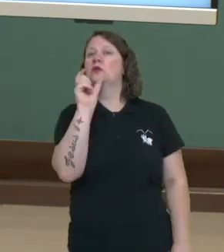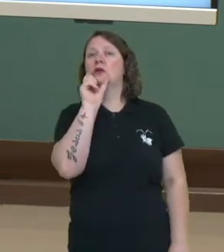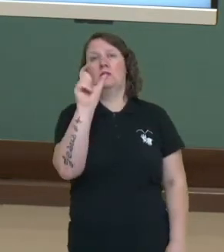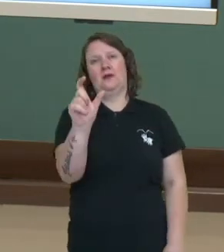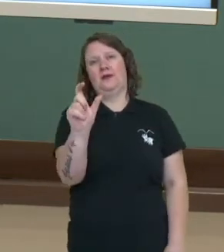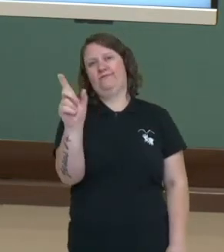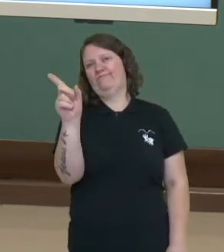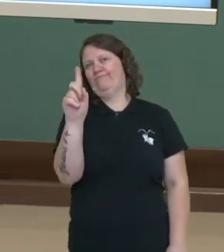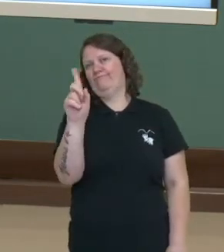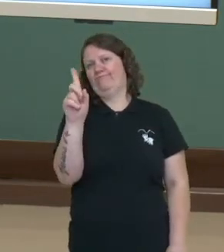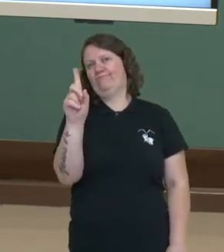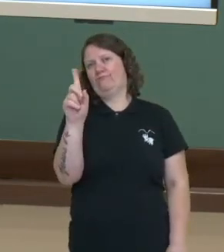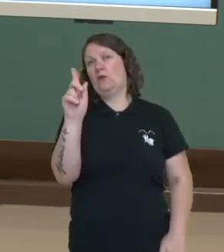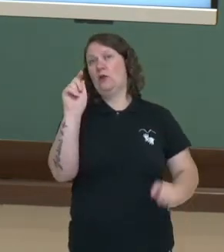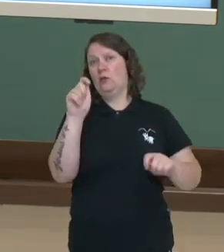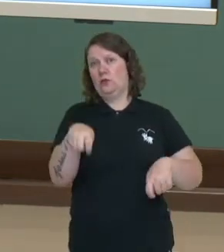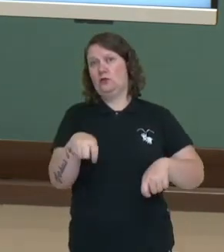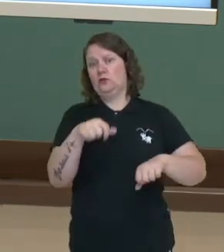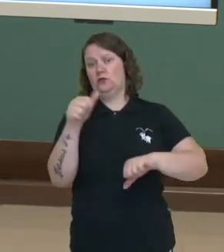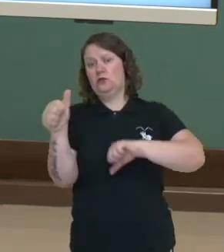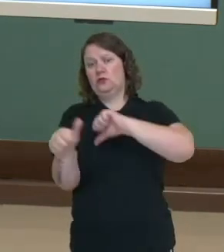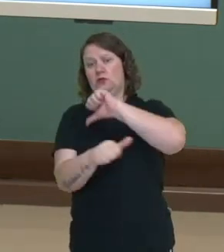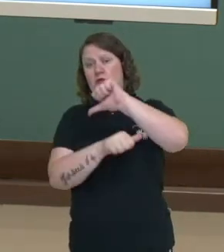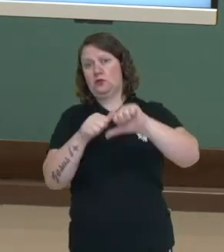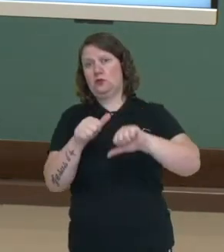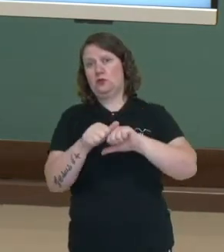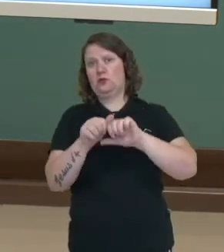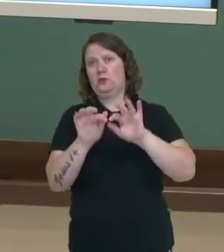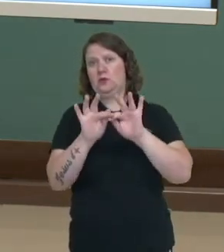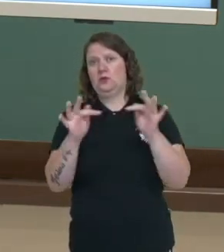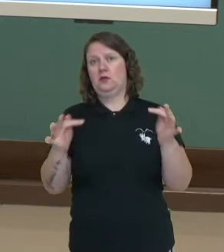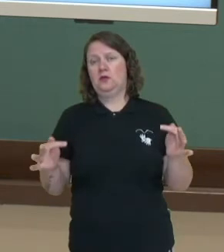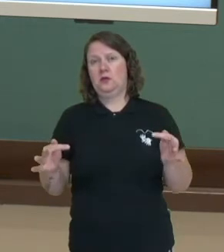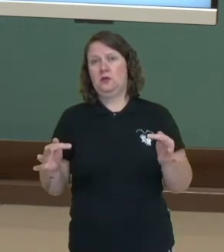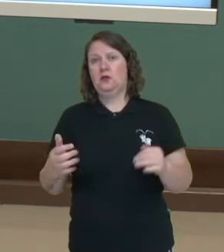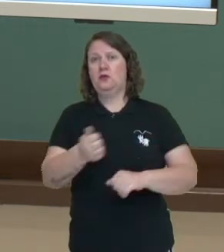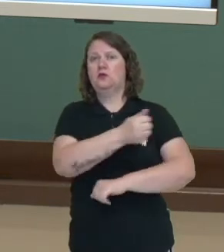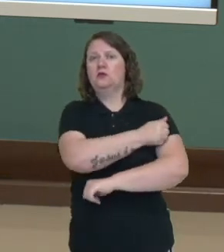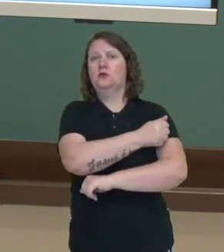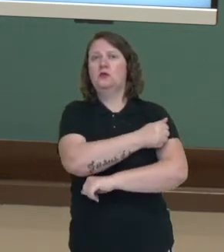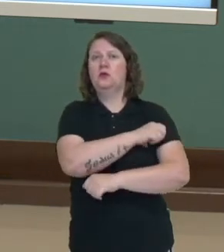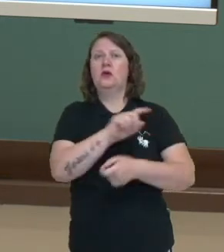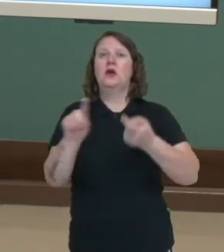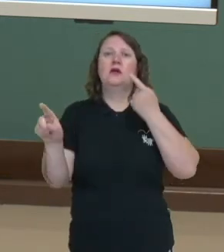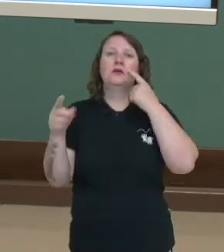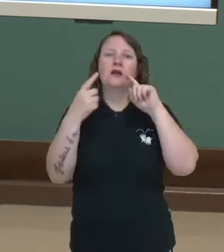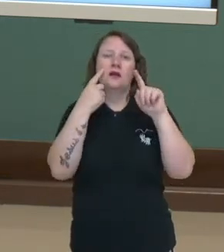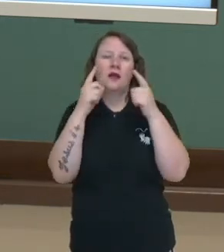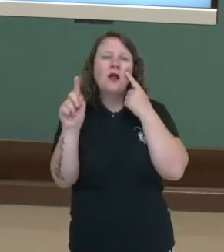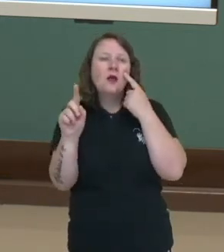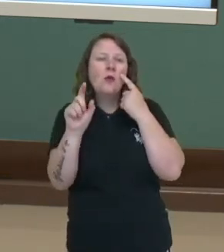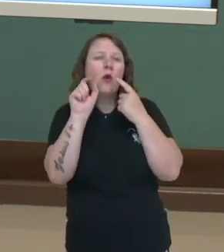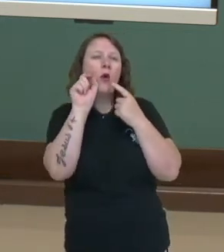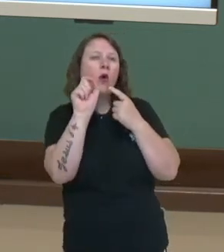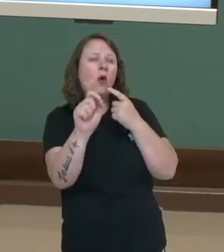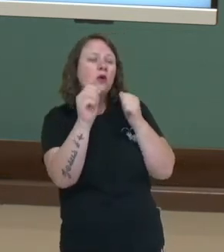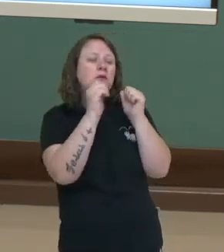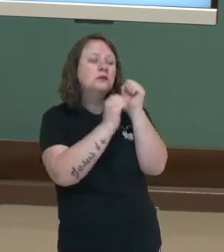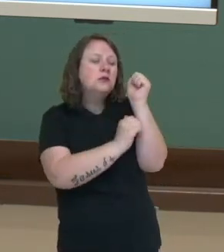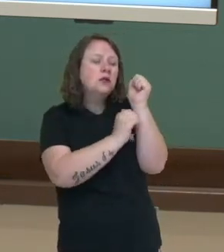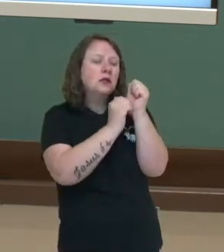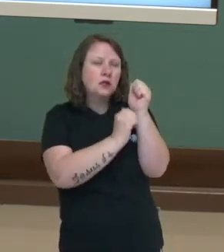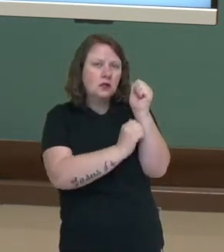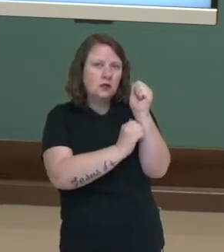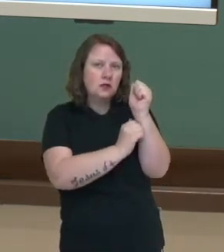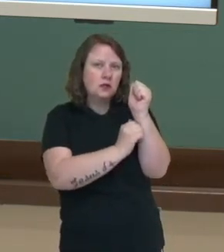palavra. Poderíamos transformar em um período simples? Sim. Os alunos descobriram o segredo. O segredo,